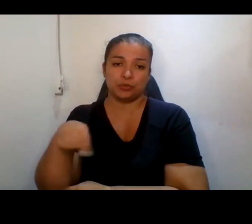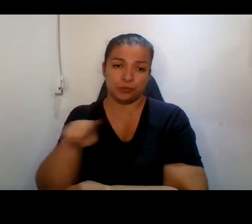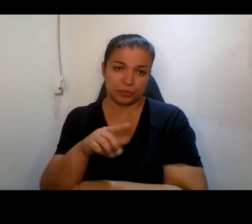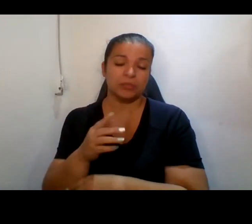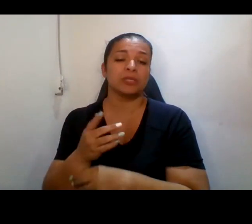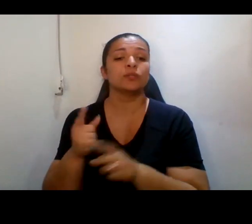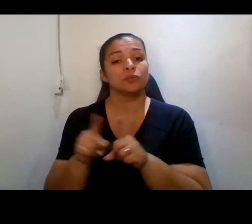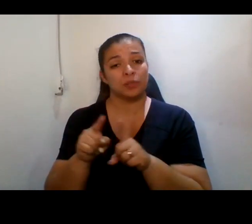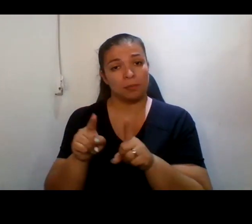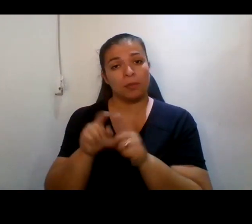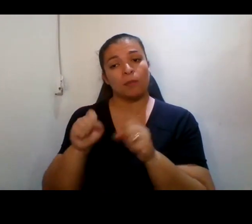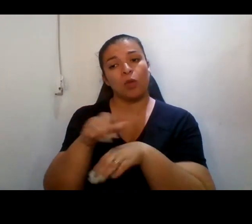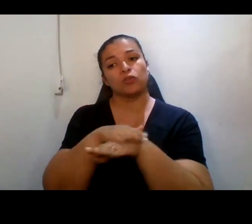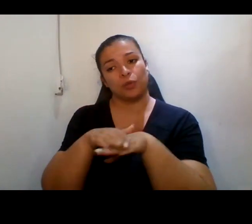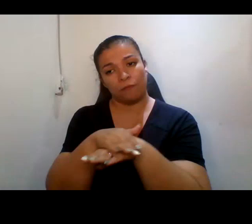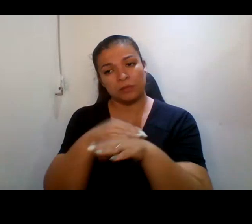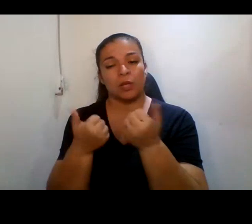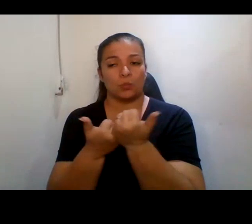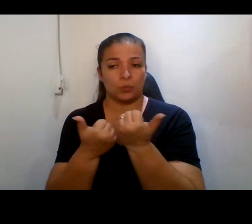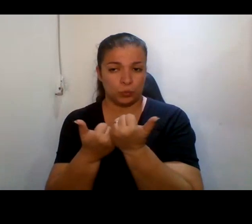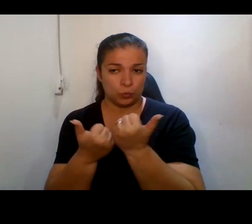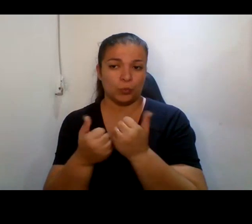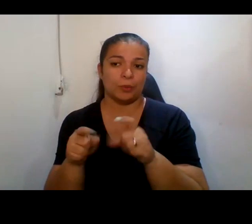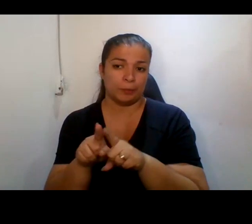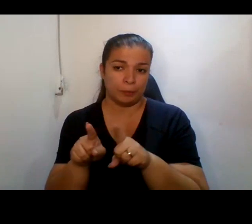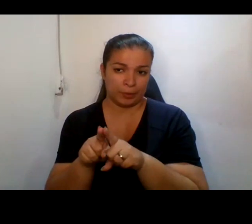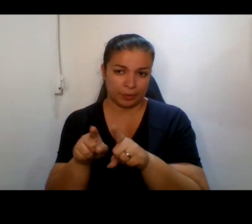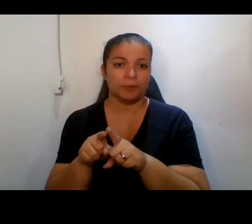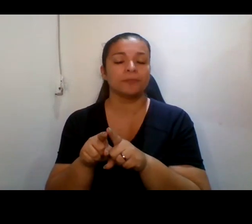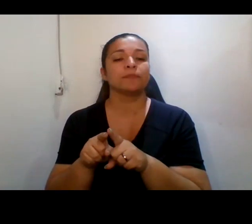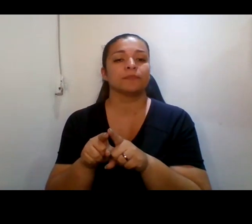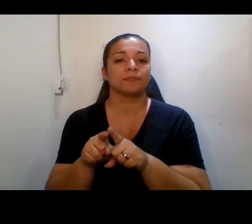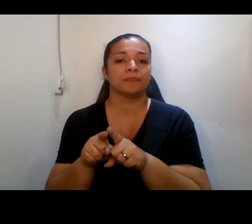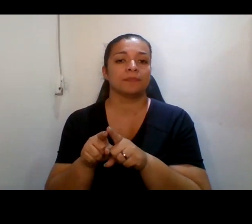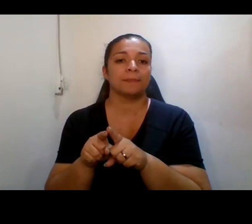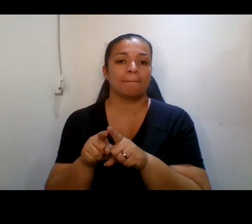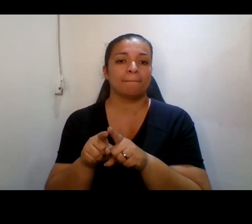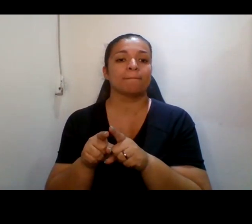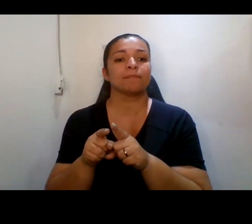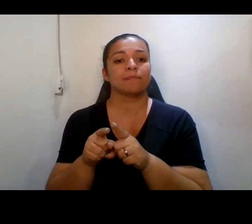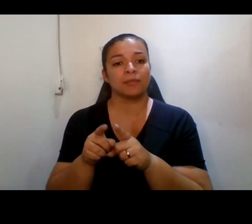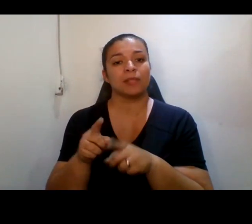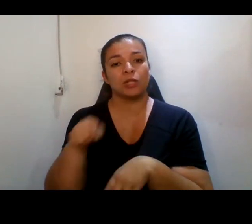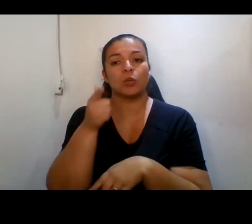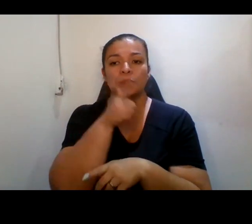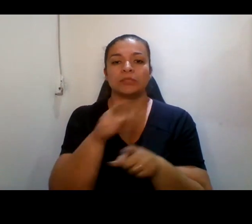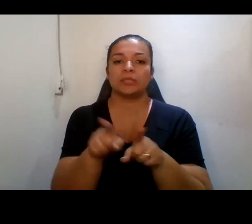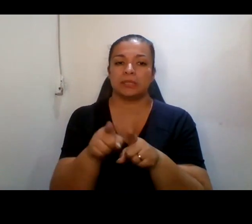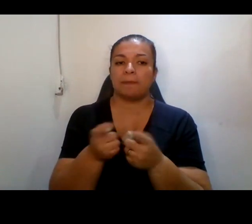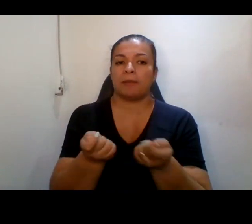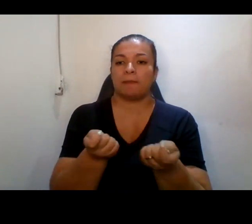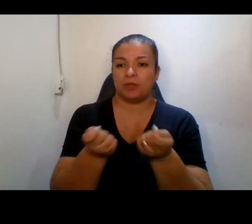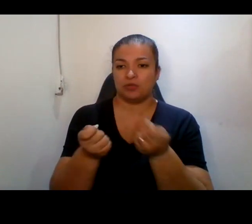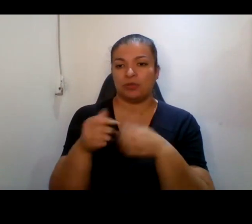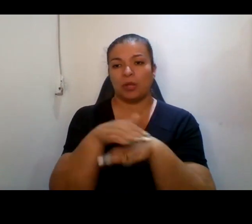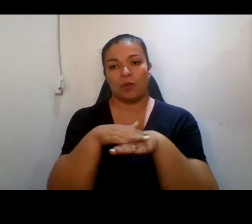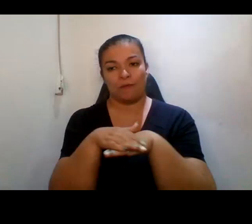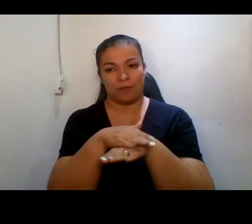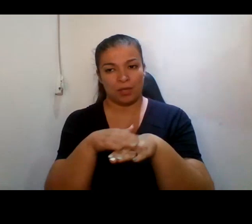também conversar com os tutores de vocês, certo? Para que ele também possa mediar aí essa conversa com o